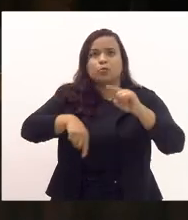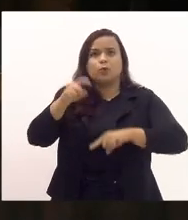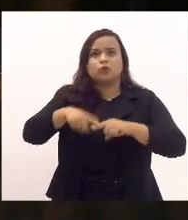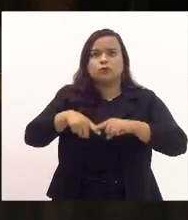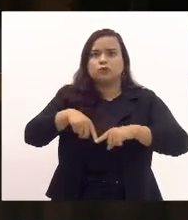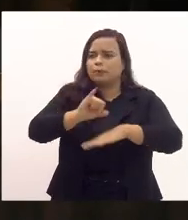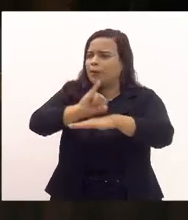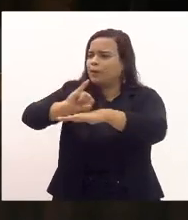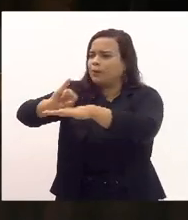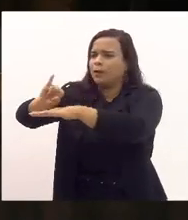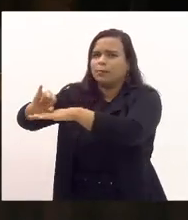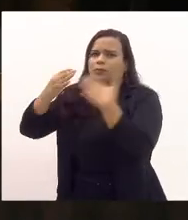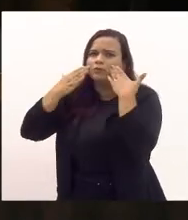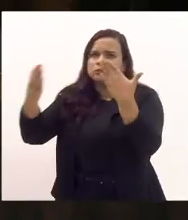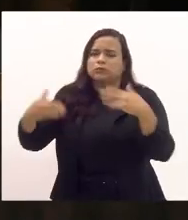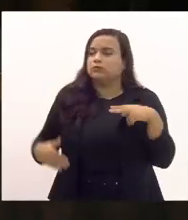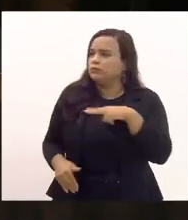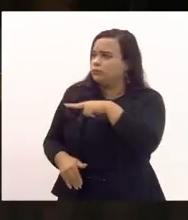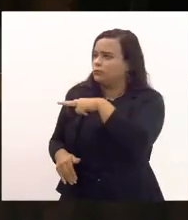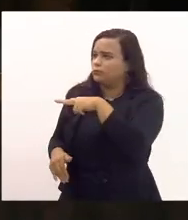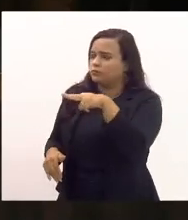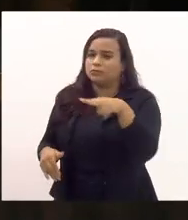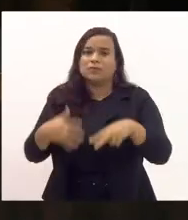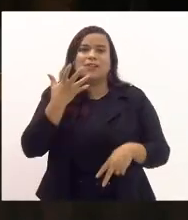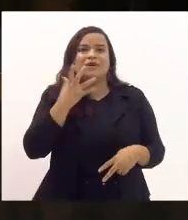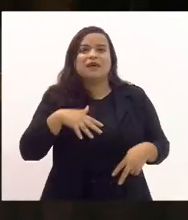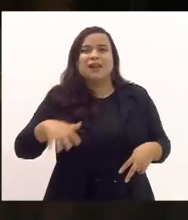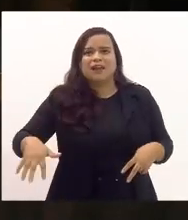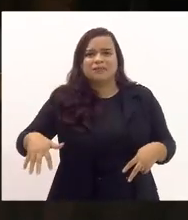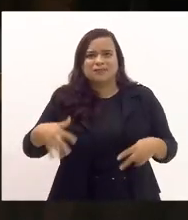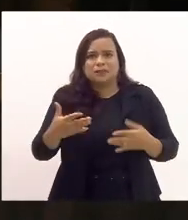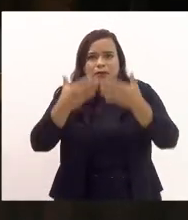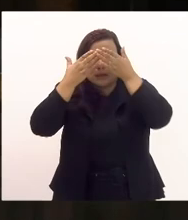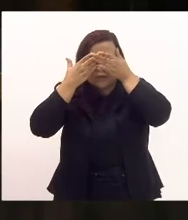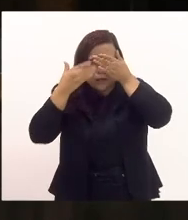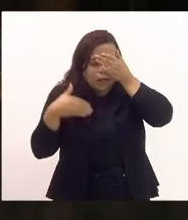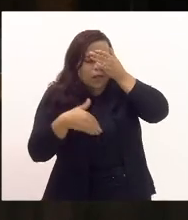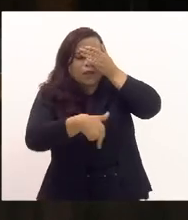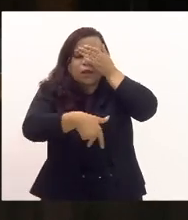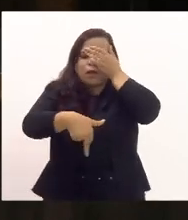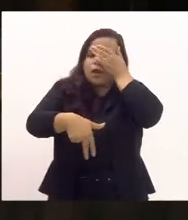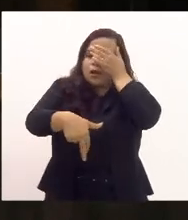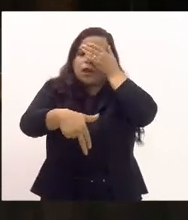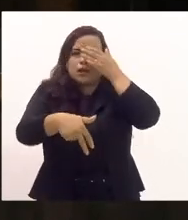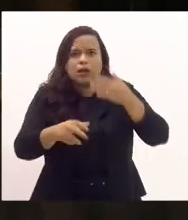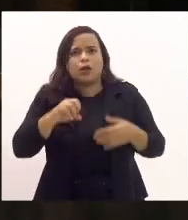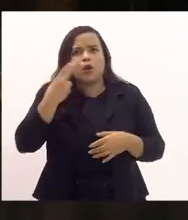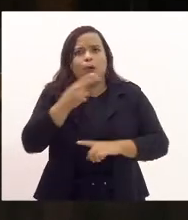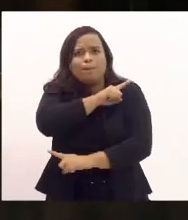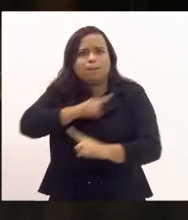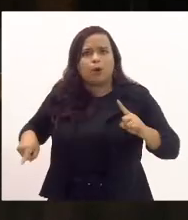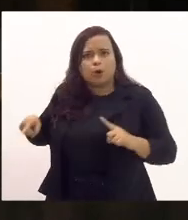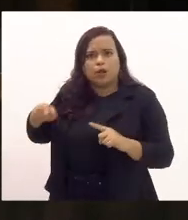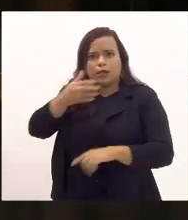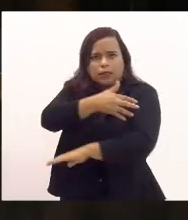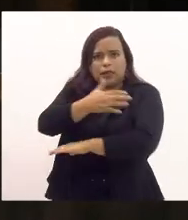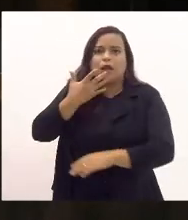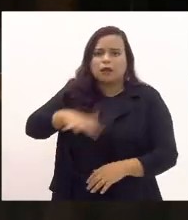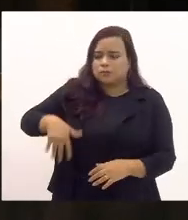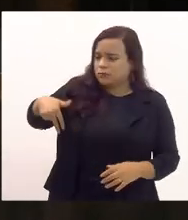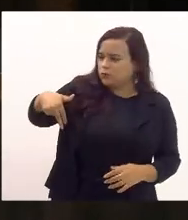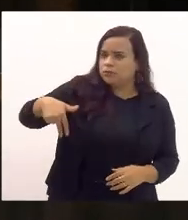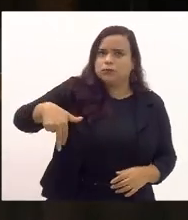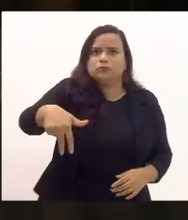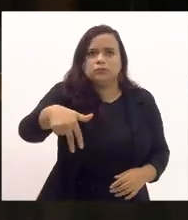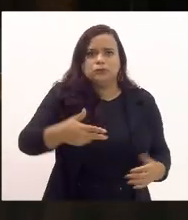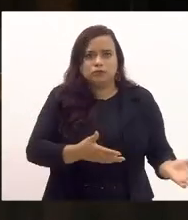prateleira nós passaríamos com as crianças amarrando à venda nos olhos nós proibimos a passagem dos nossas